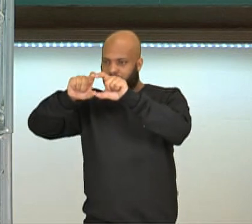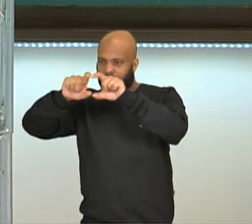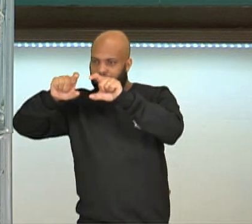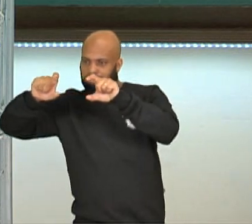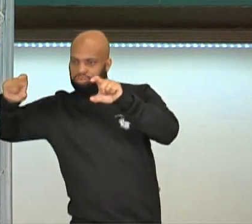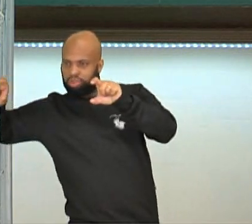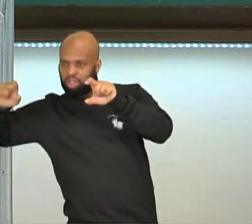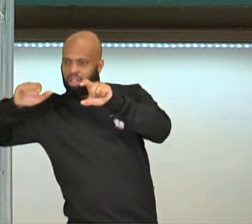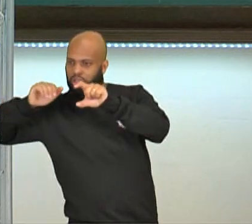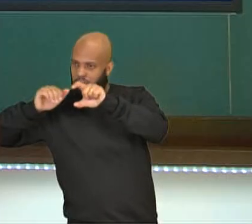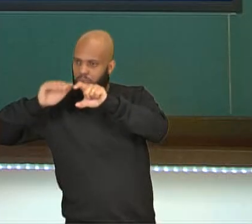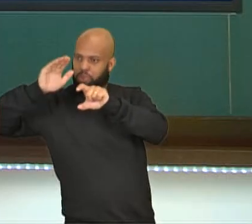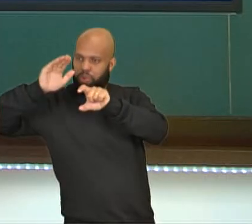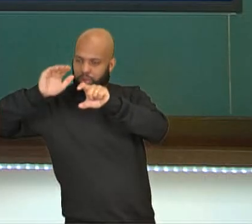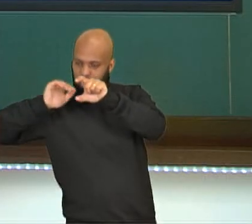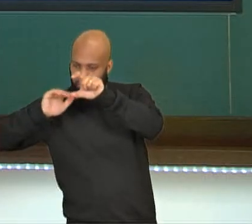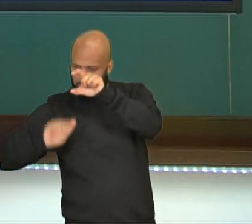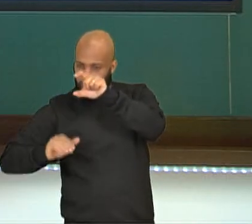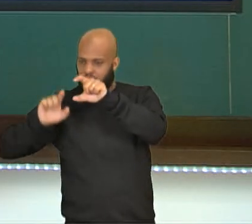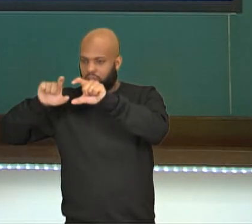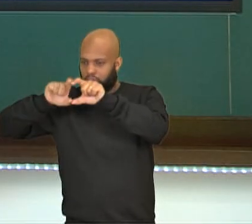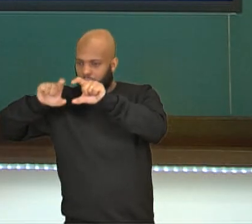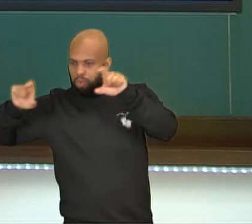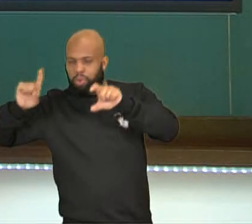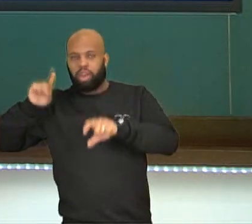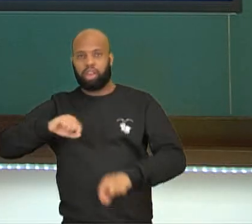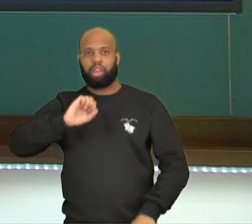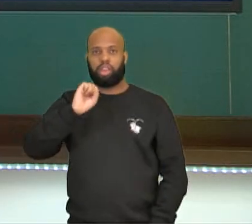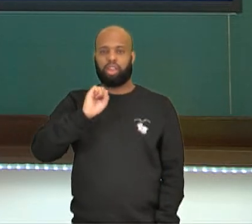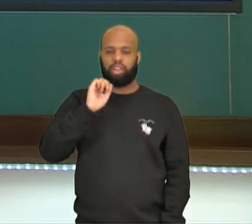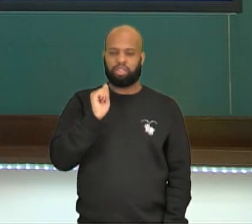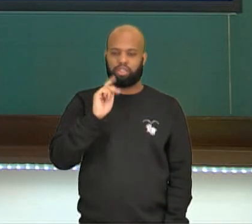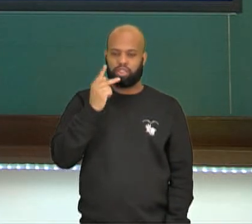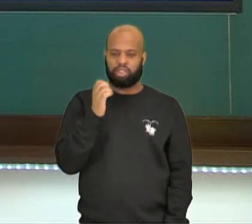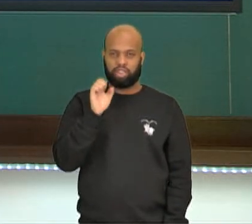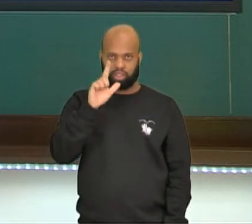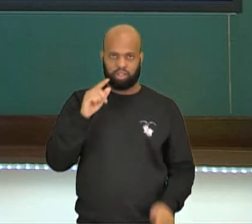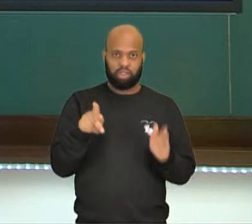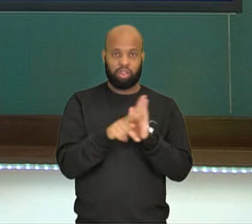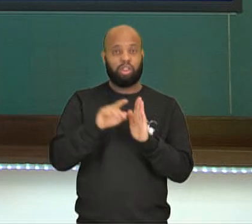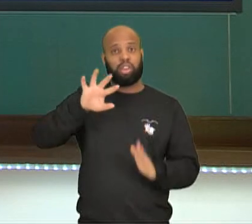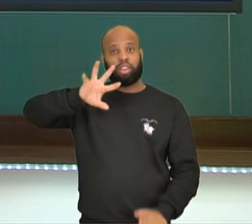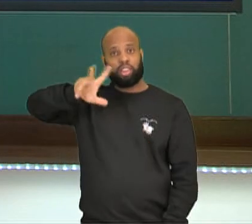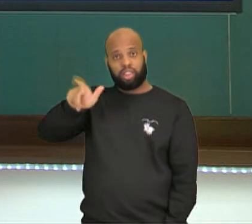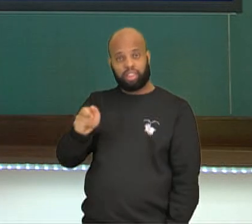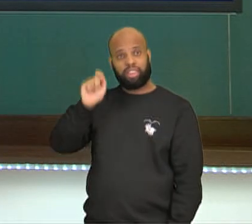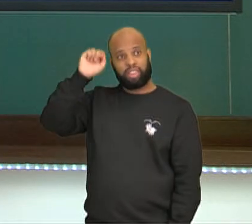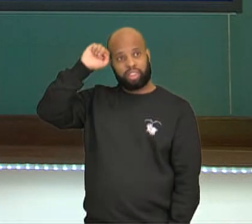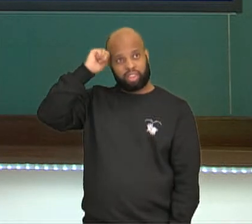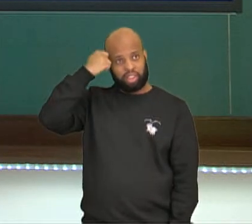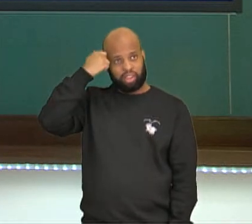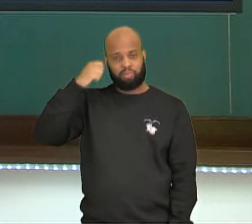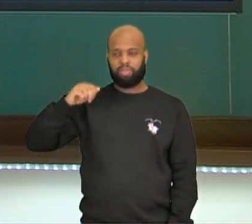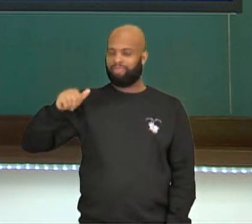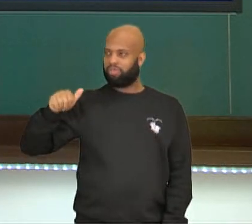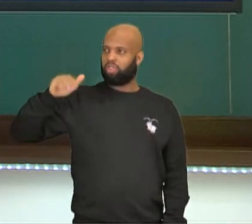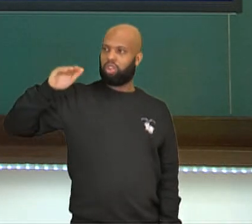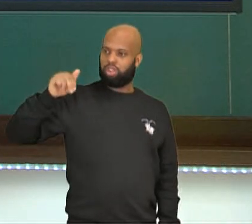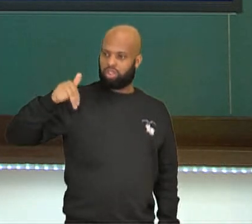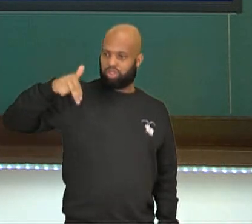Brasil, seria a região de Sahel da África, essa região, esse corredor da parte norte, né?